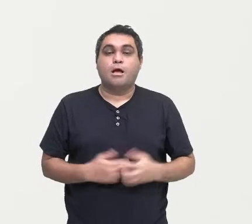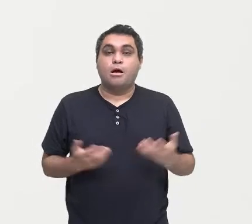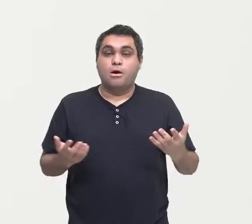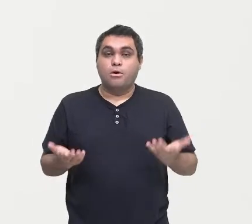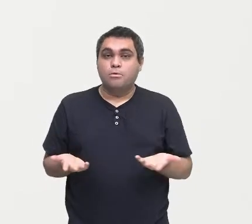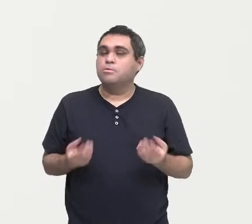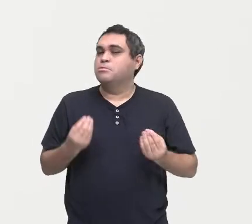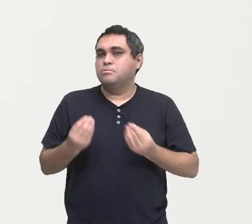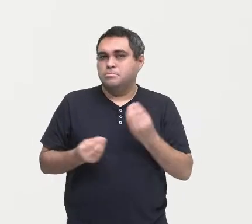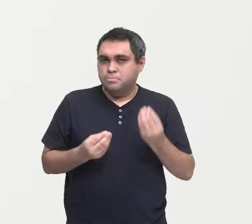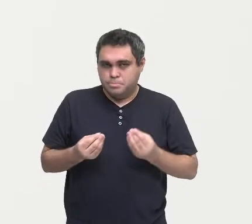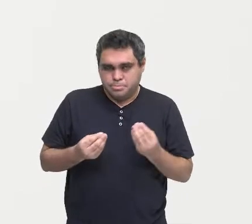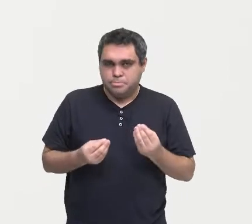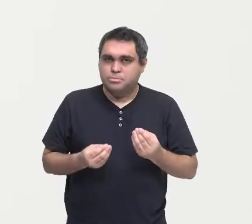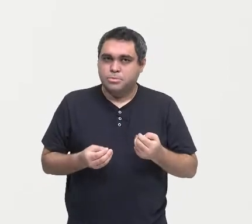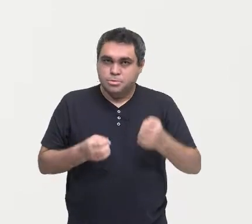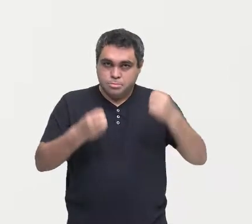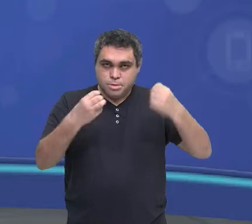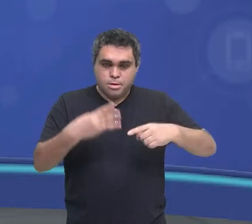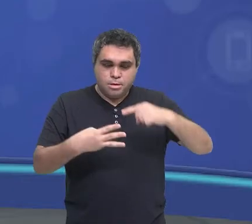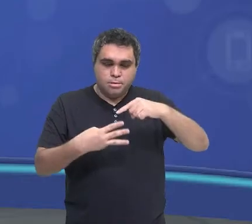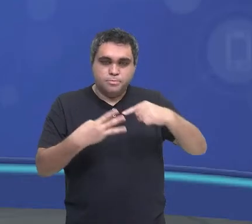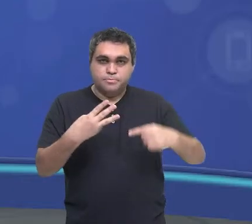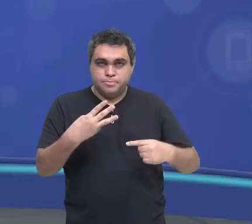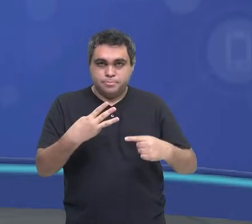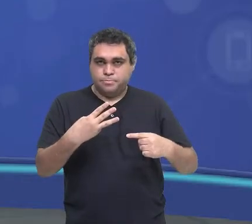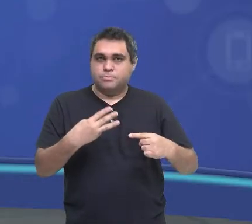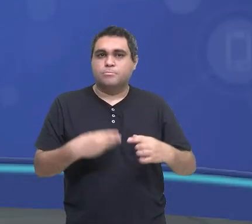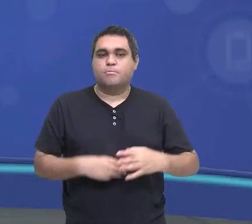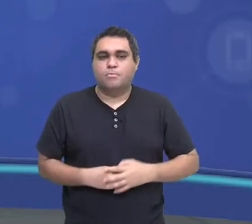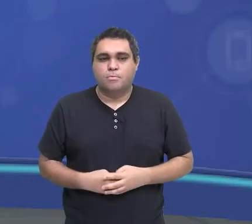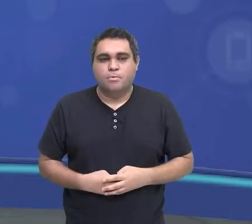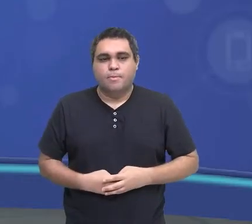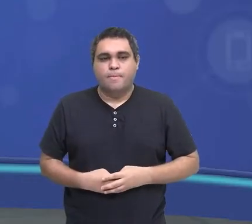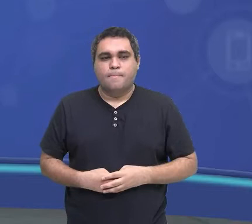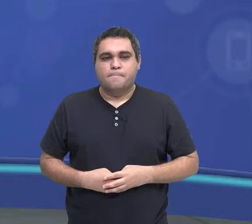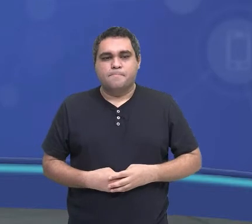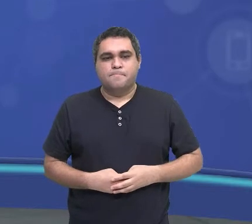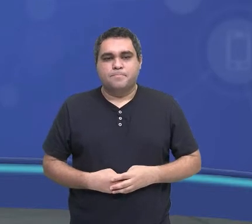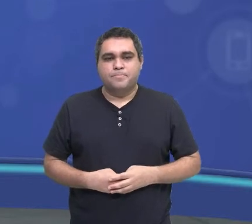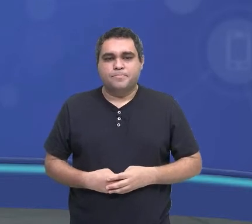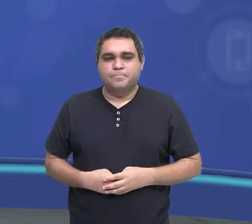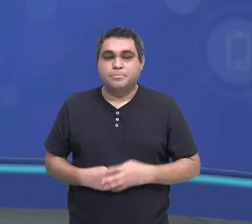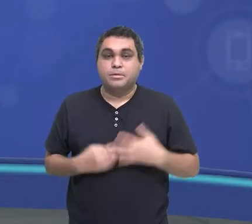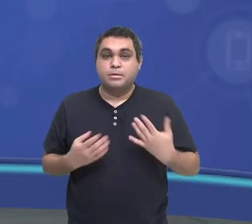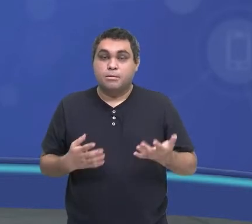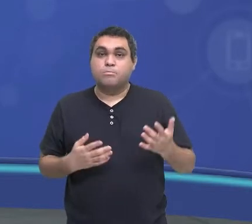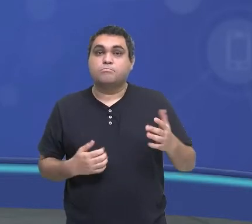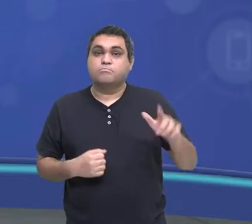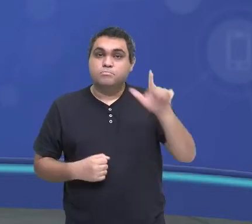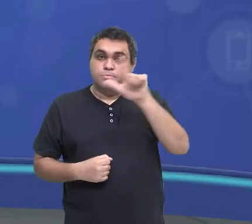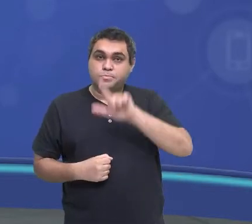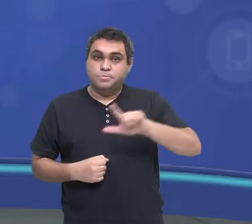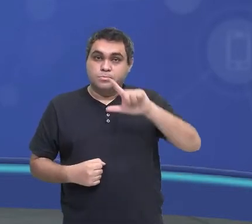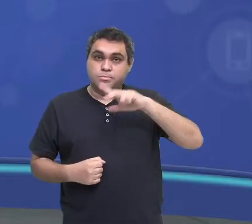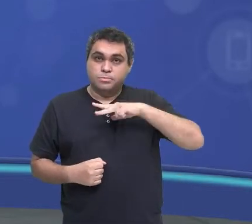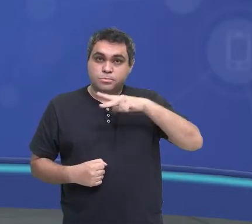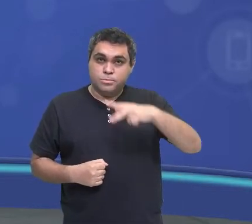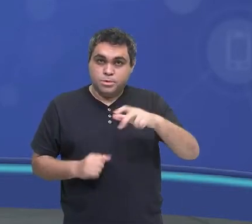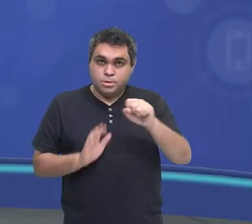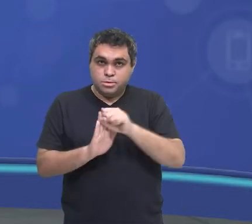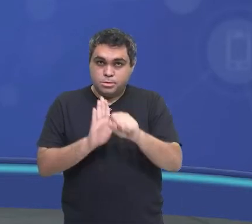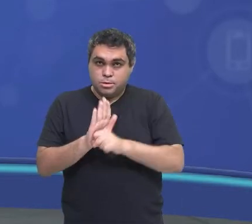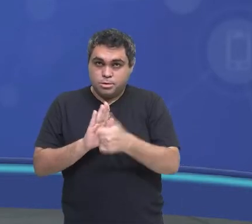então o que nós temos aí? Os 3 aspectos da literatura. Então, na literatura portuguesa do século XIV e